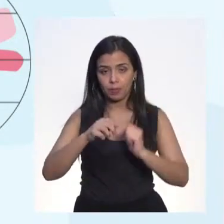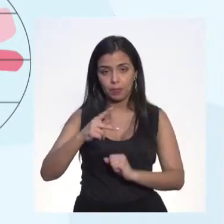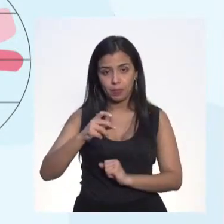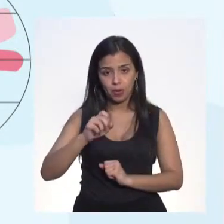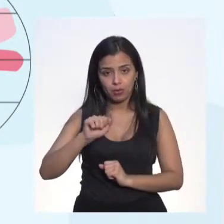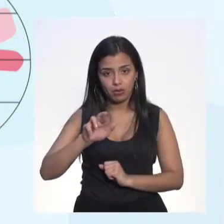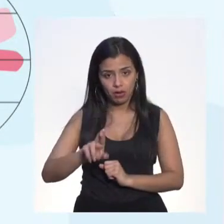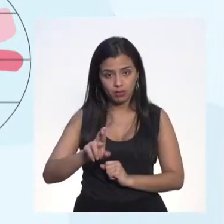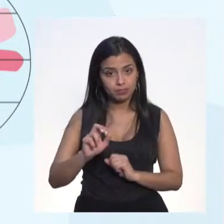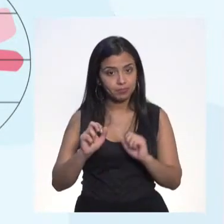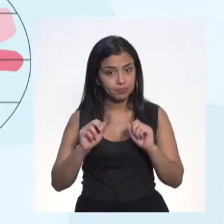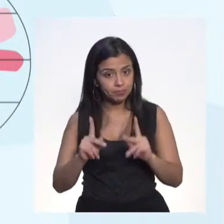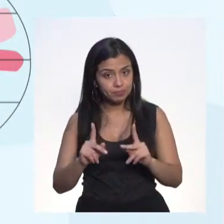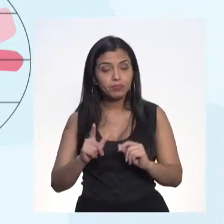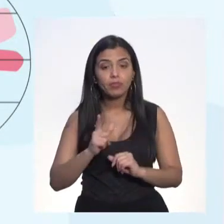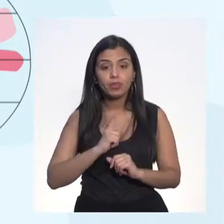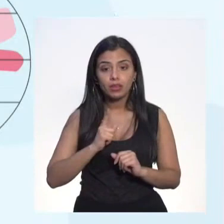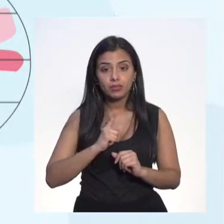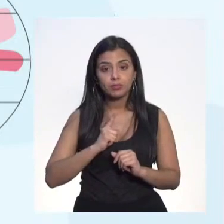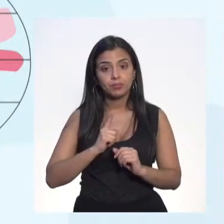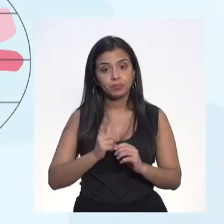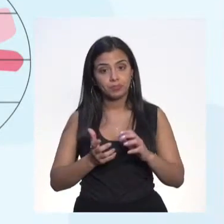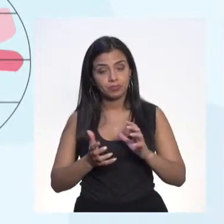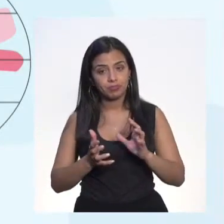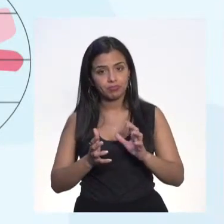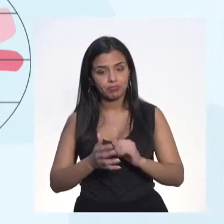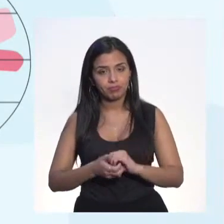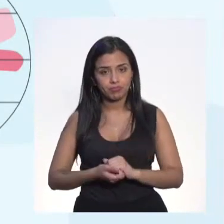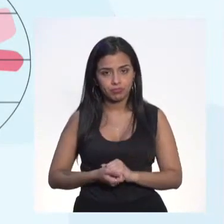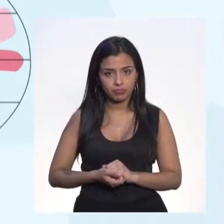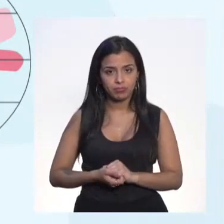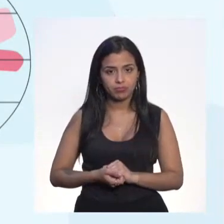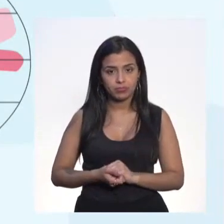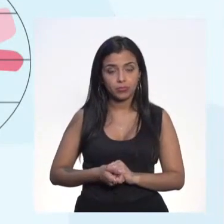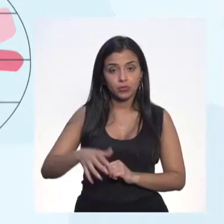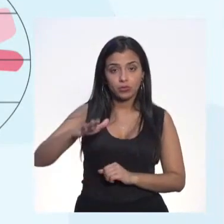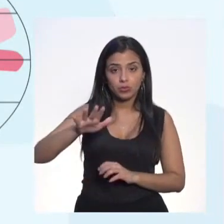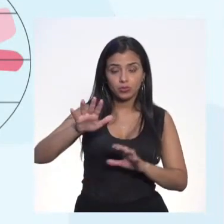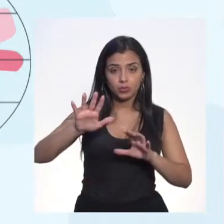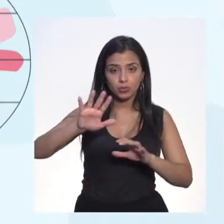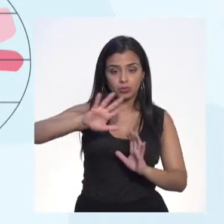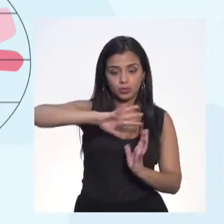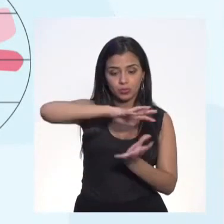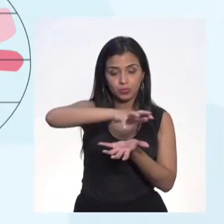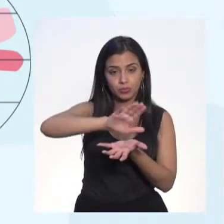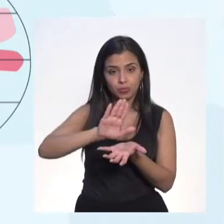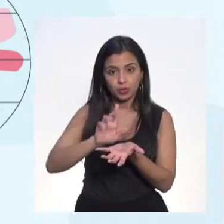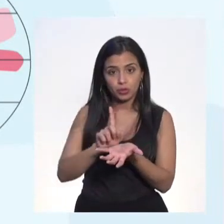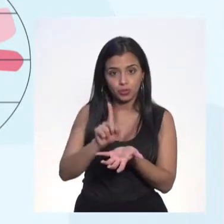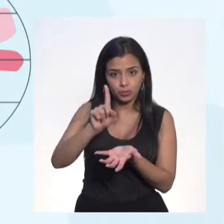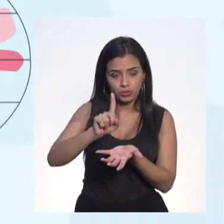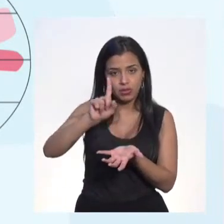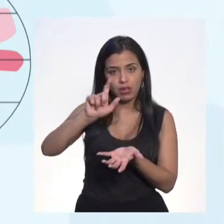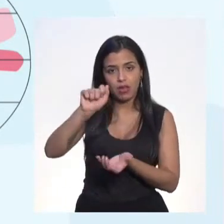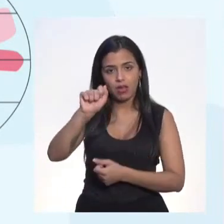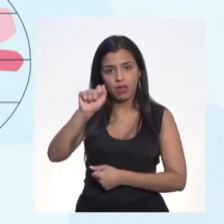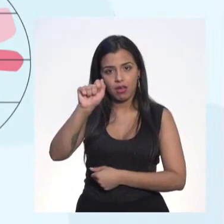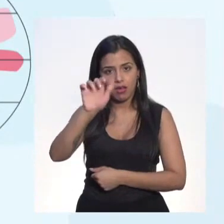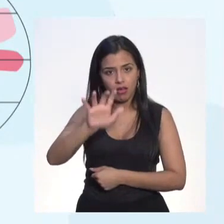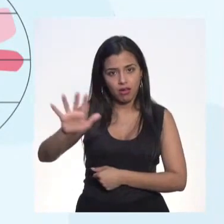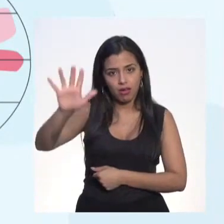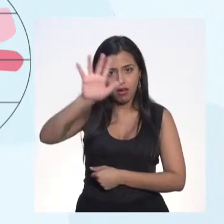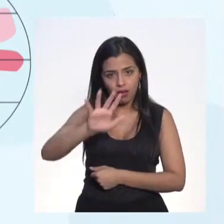tá? Mais com uma massa continental do Ártico, e é uma massa que ela é fria, mas ela é